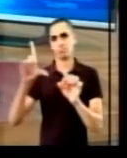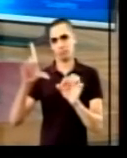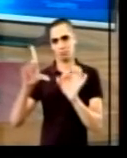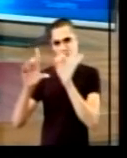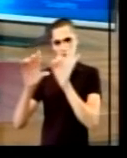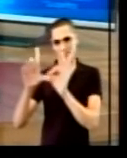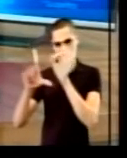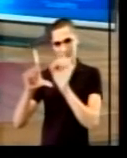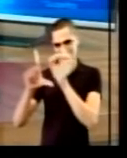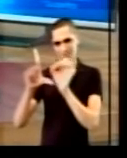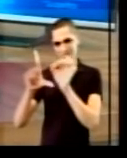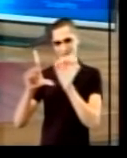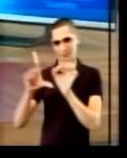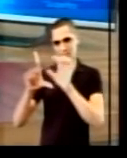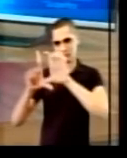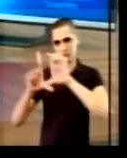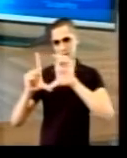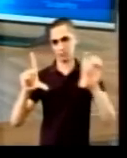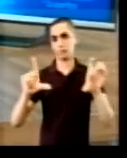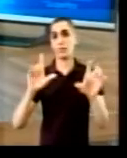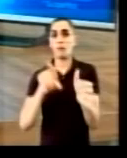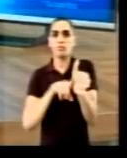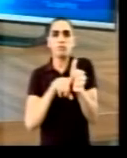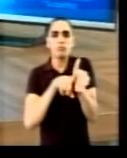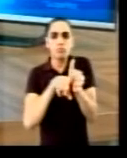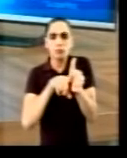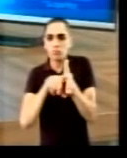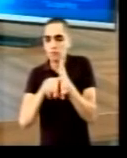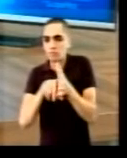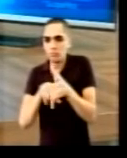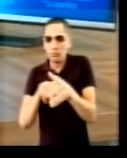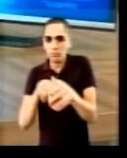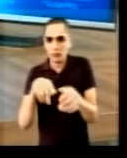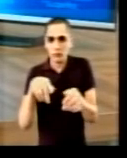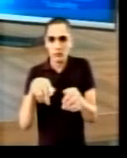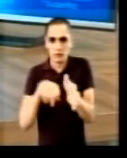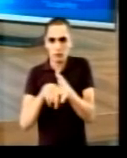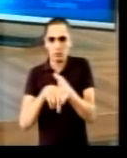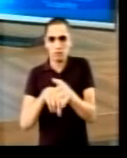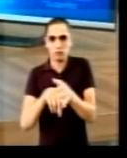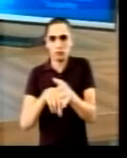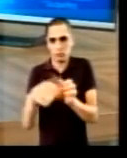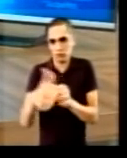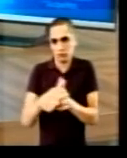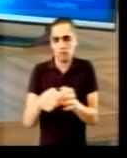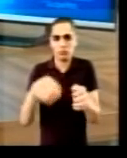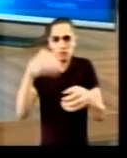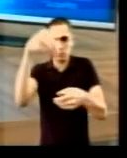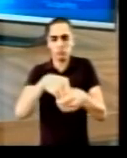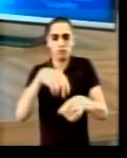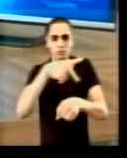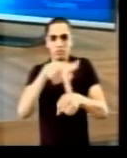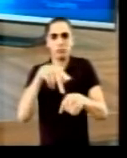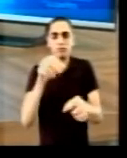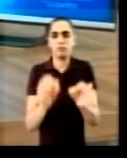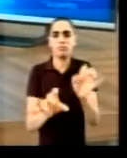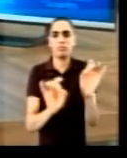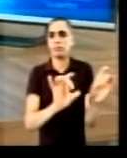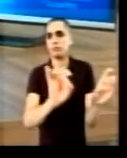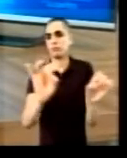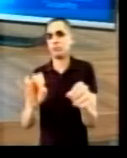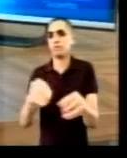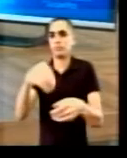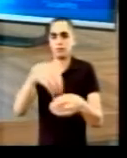inquérito populacional. Dosaram muito, mas muito mais do que a gente. Nós estamos dosando